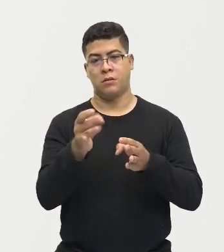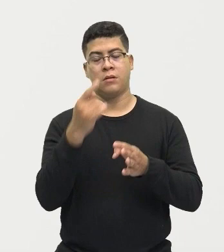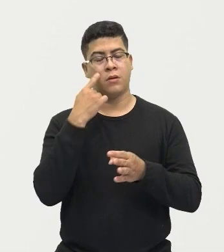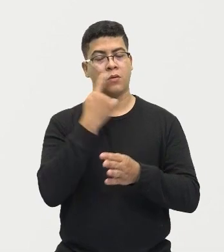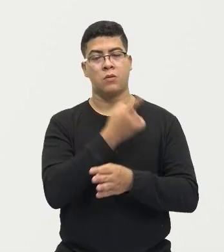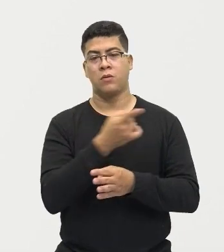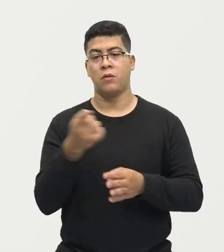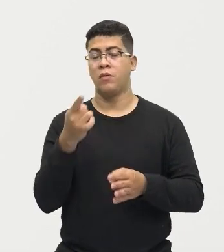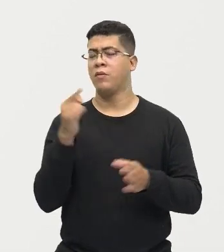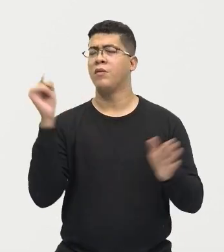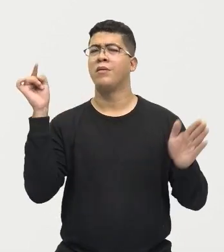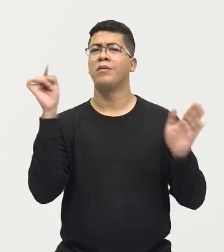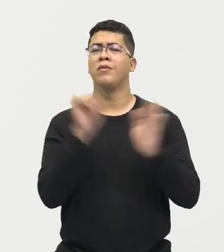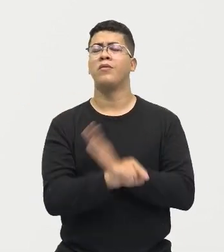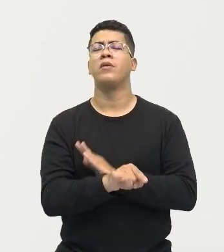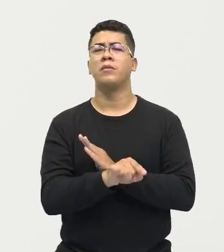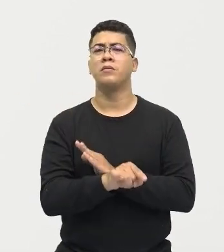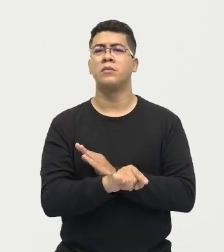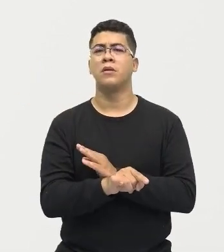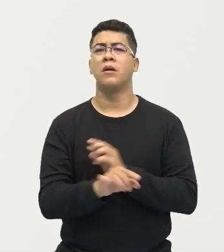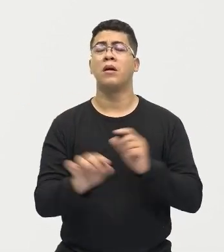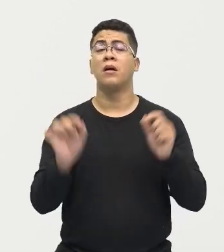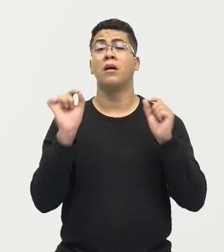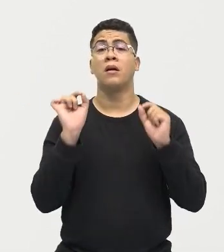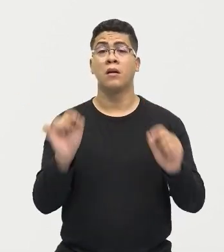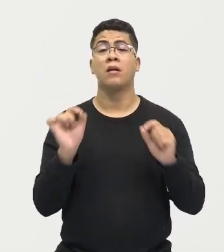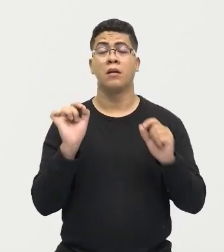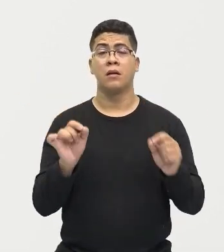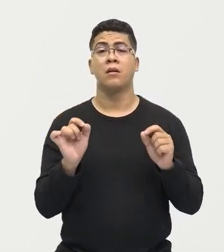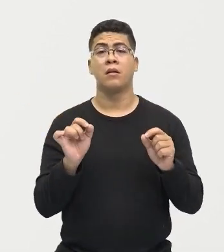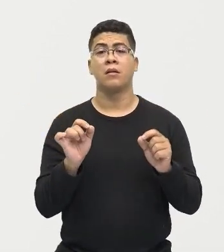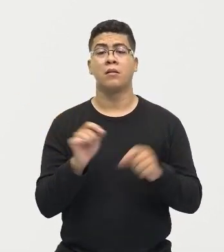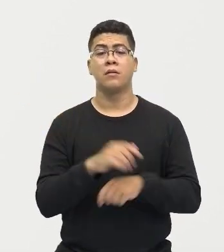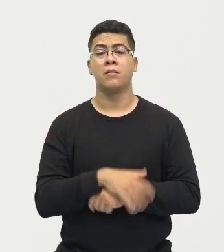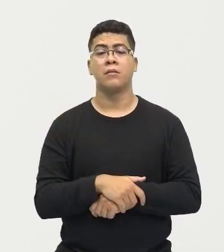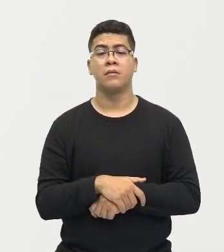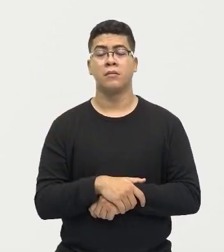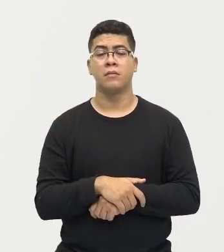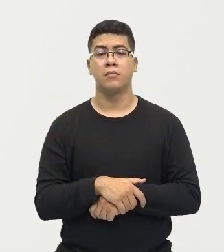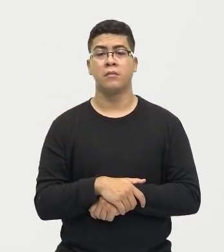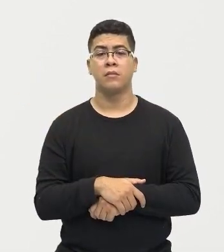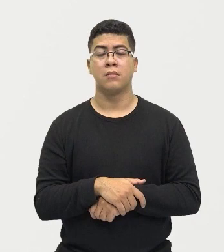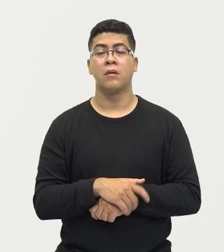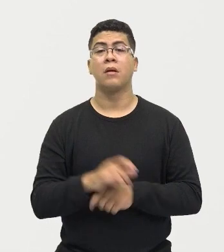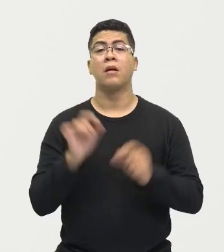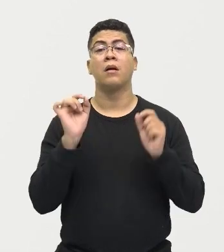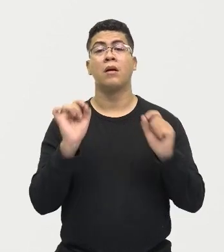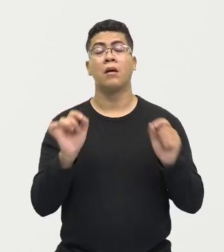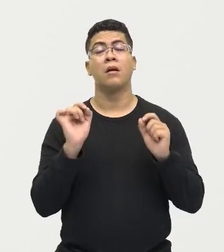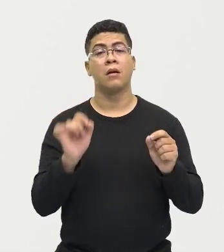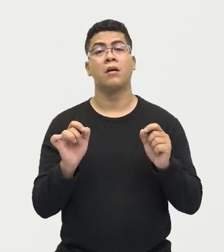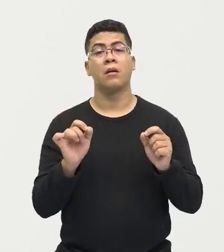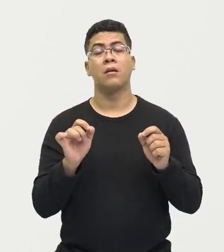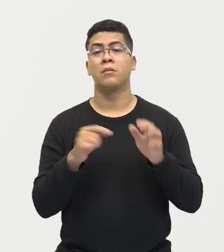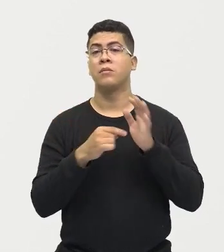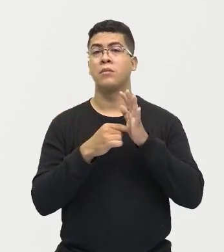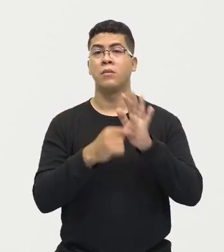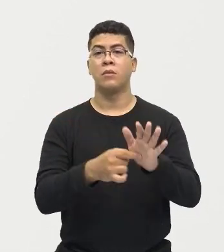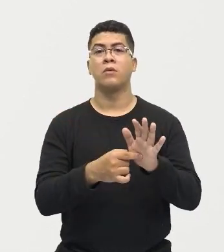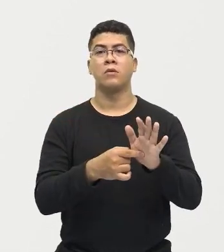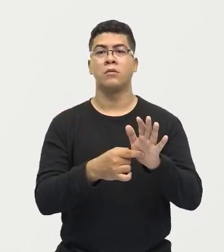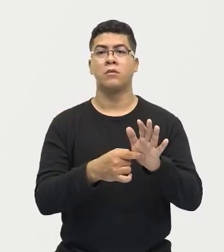pergunta para o verbo. Quem mostram que o gelo no Ártico está diminuindo? Quem? As imagens